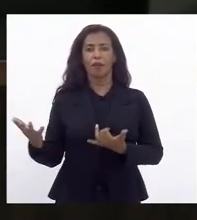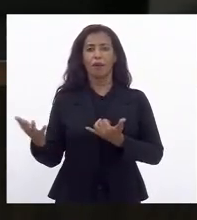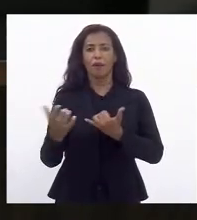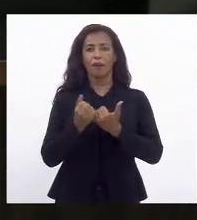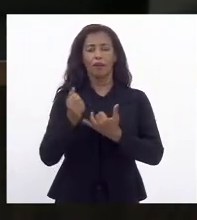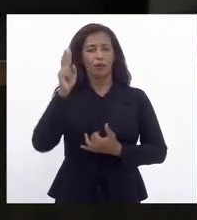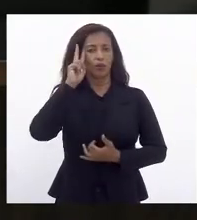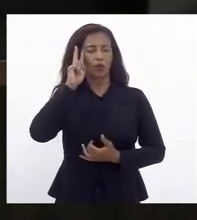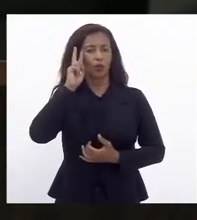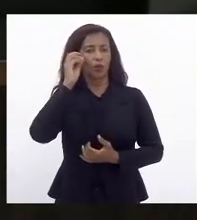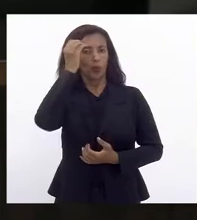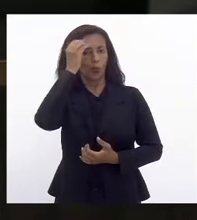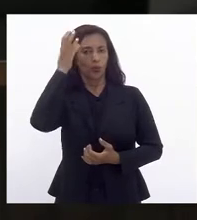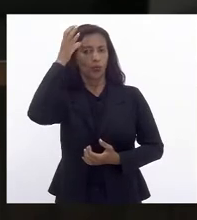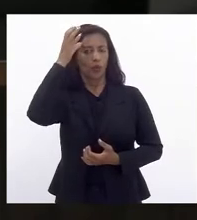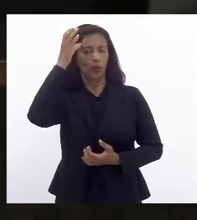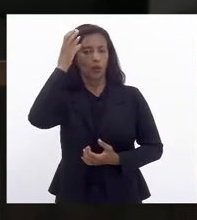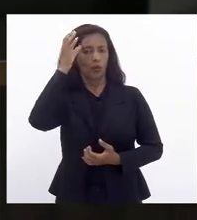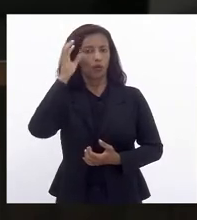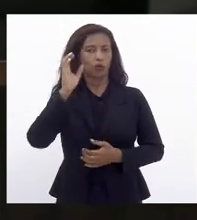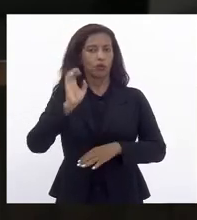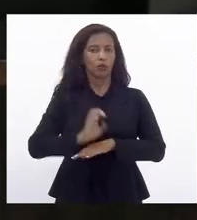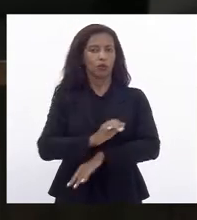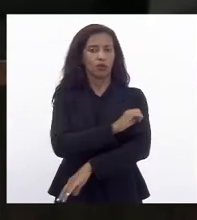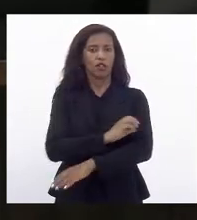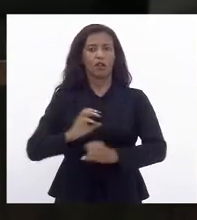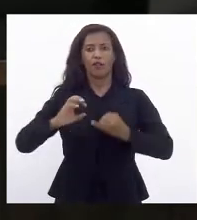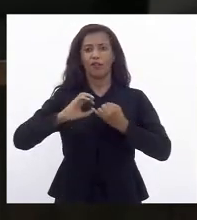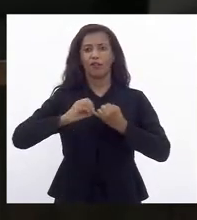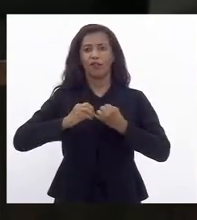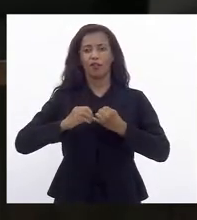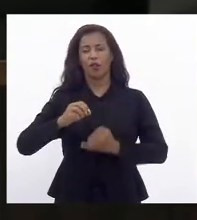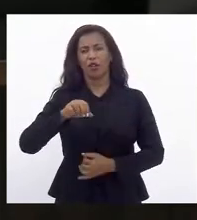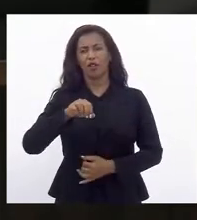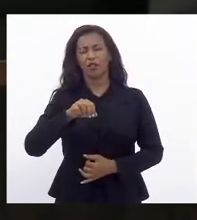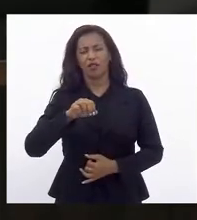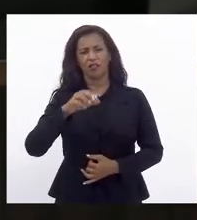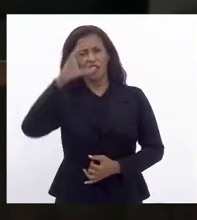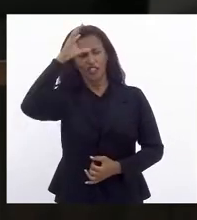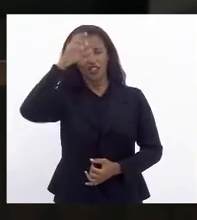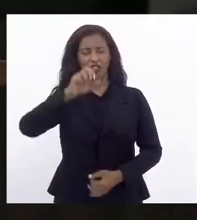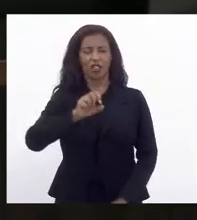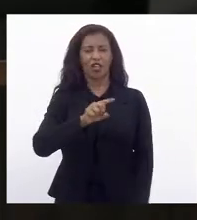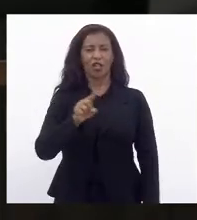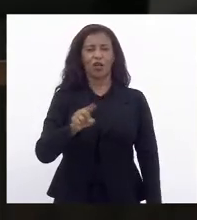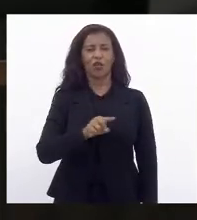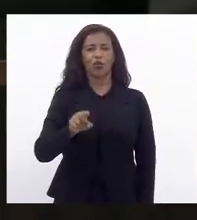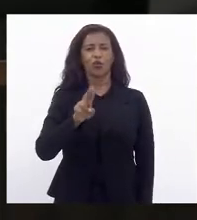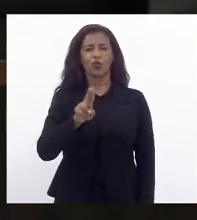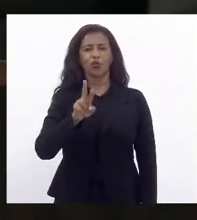histórico e cultural do Estado do Rio de Janeiro a feijoada da tia Surica.